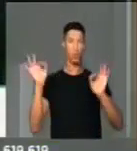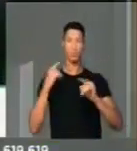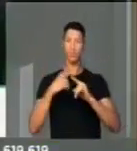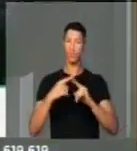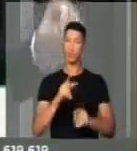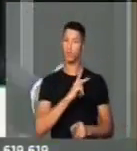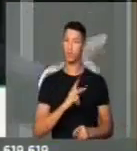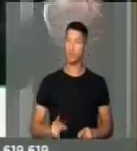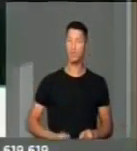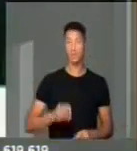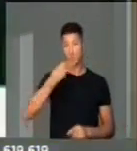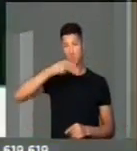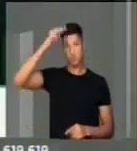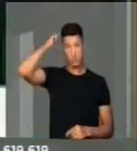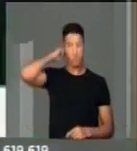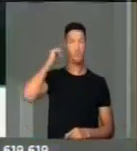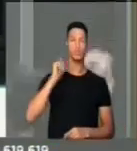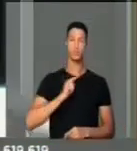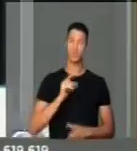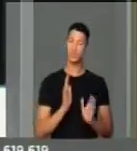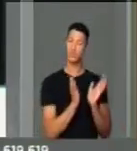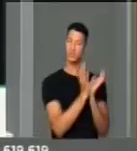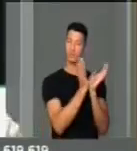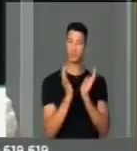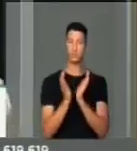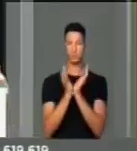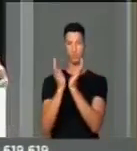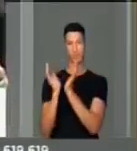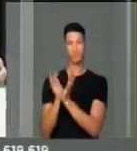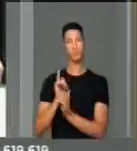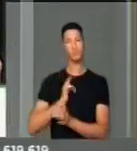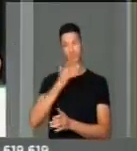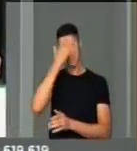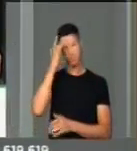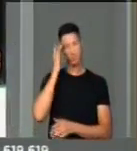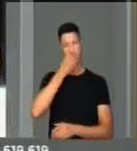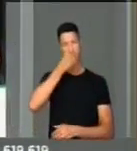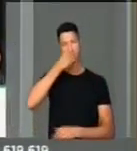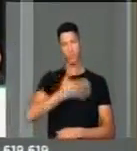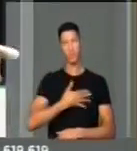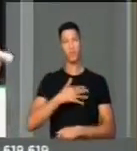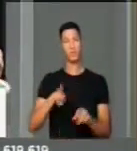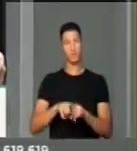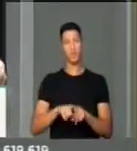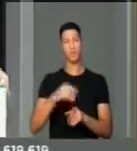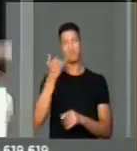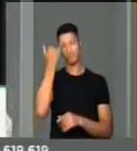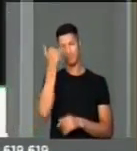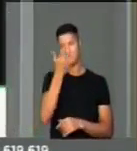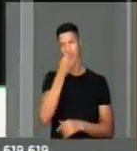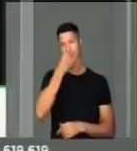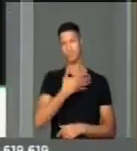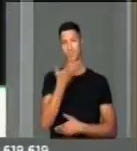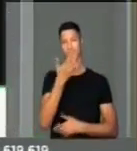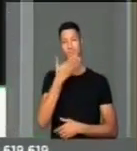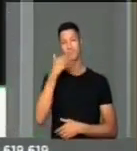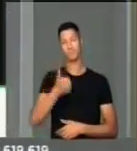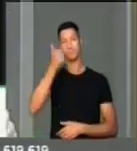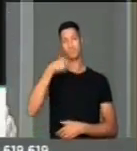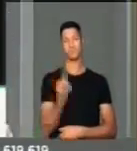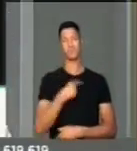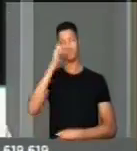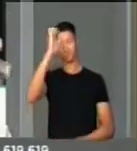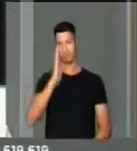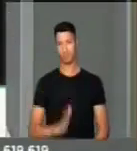porque o presidente Michel Temer tem equipe, tem gente boa e bem intencionada que quer o melhor do